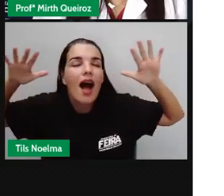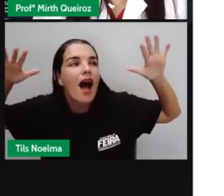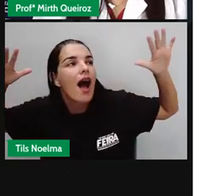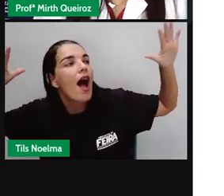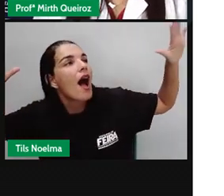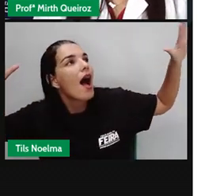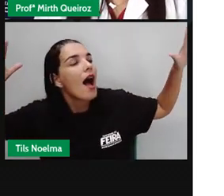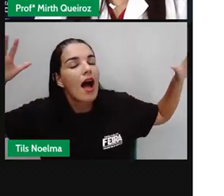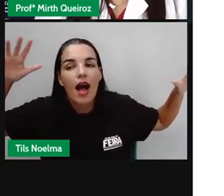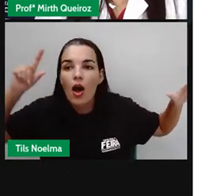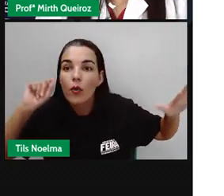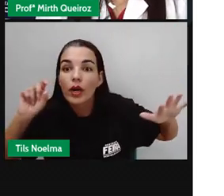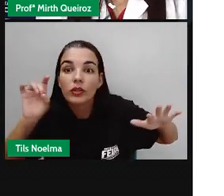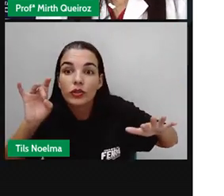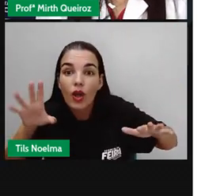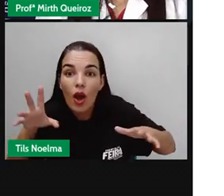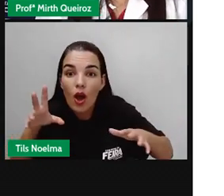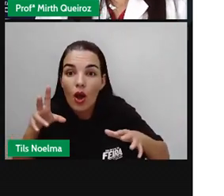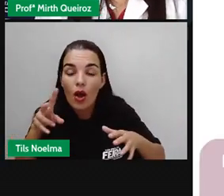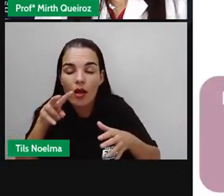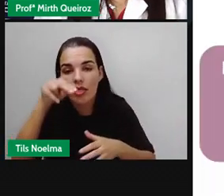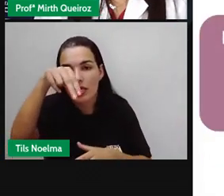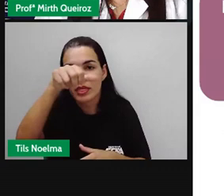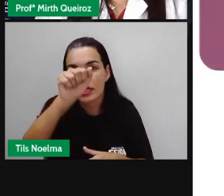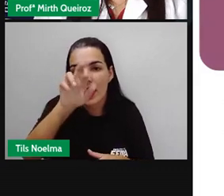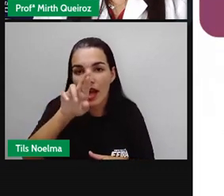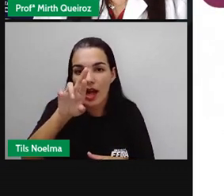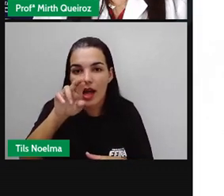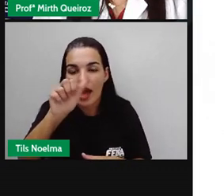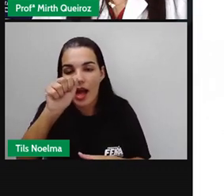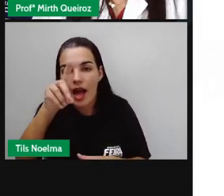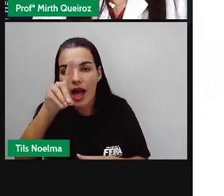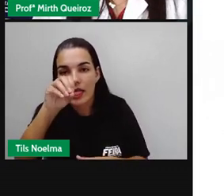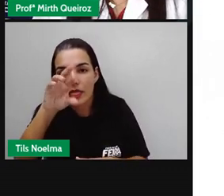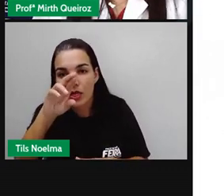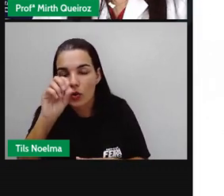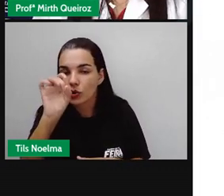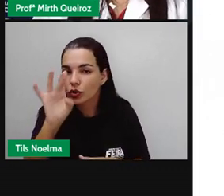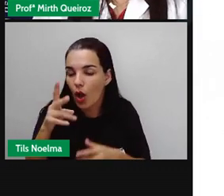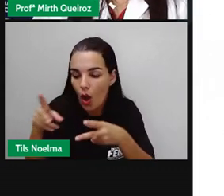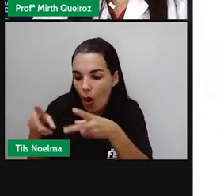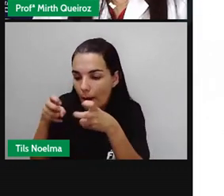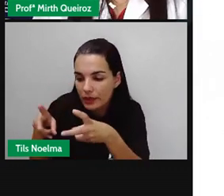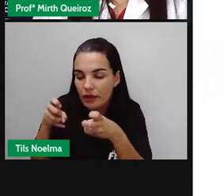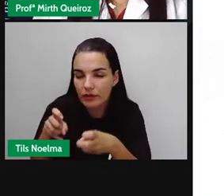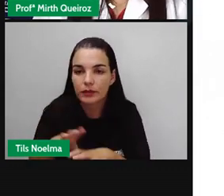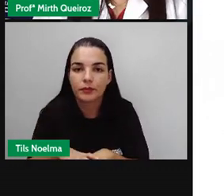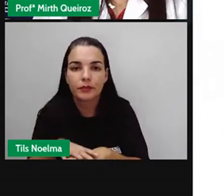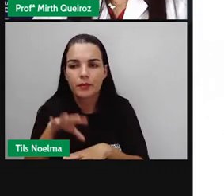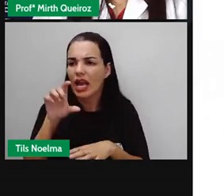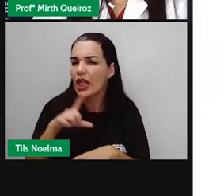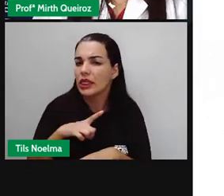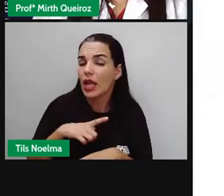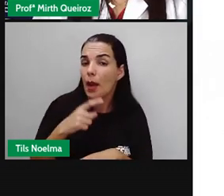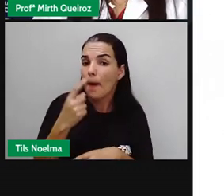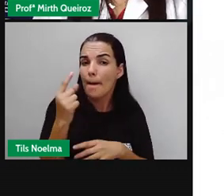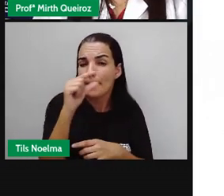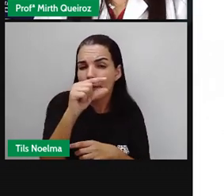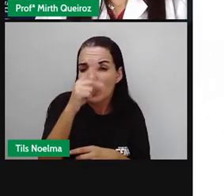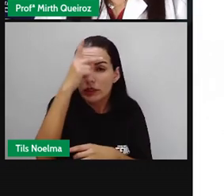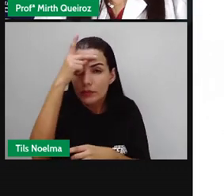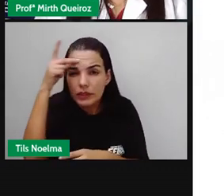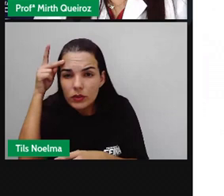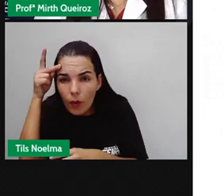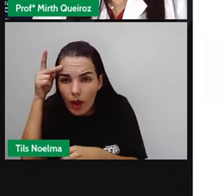vai ser observador, geralmente, né? Há poucos personagens e poucos locais, pois como a